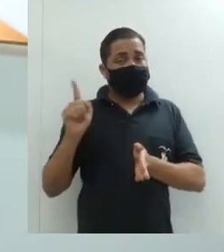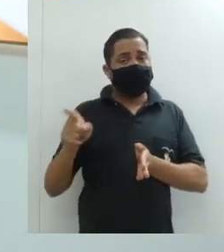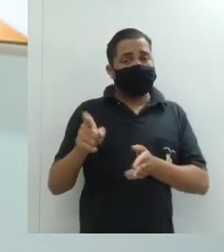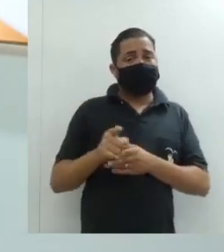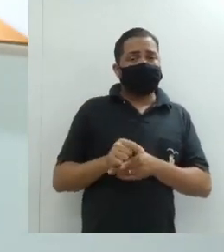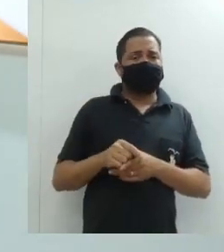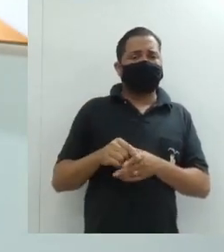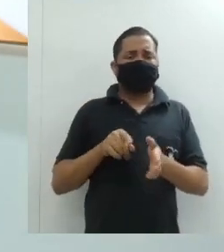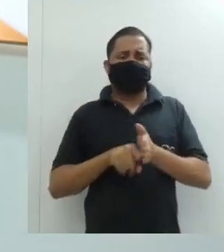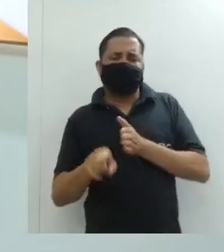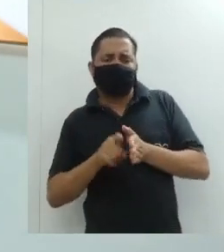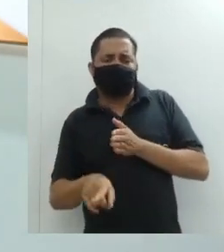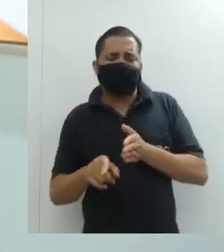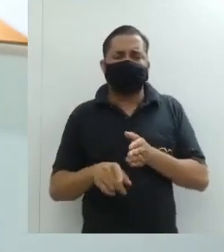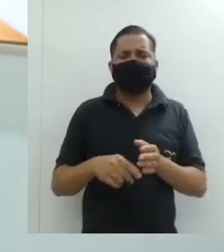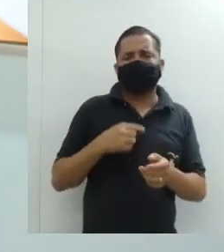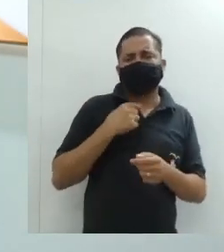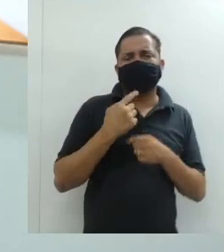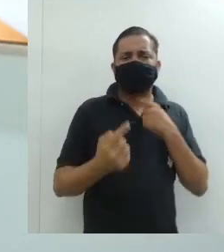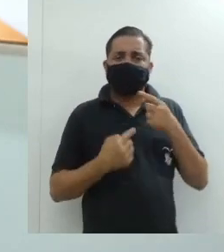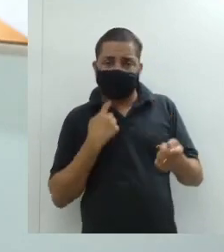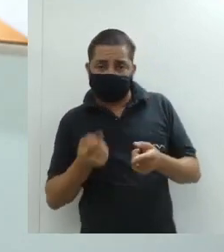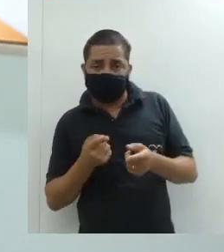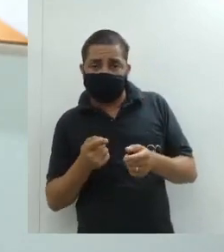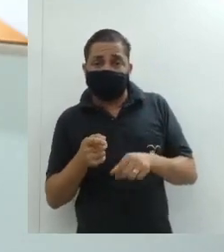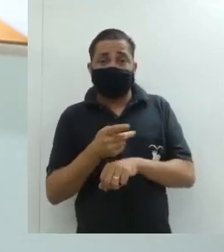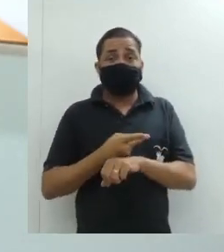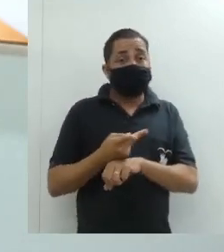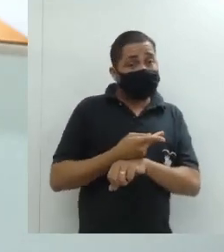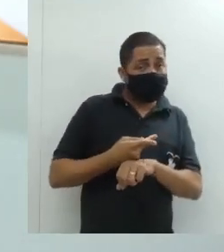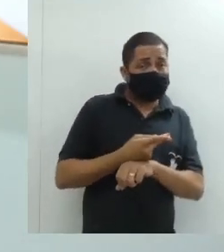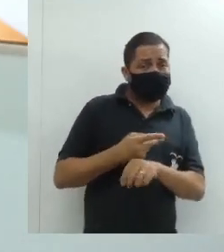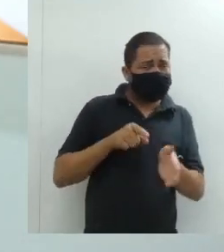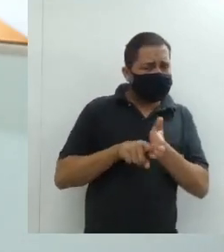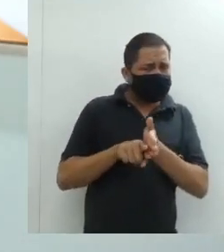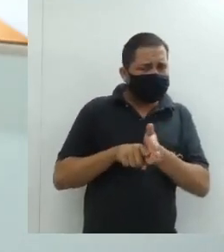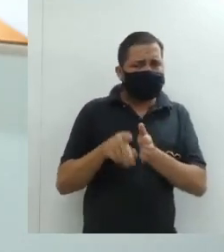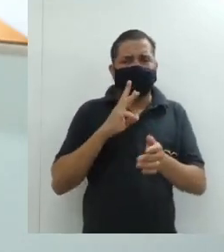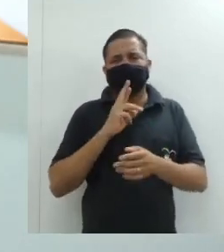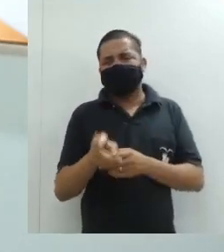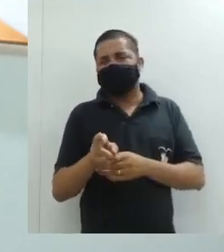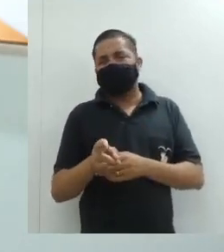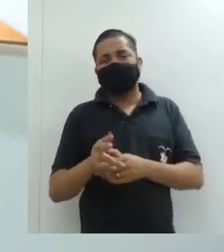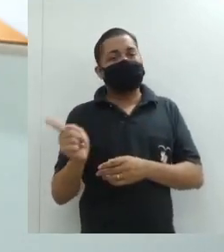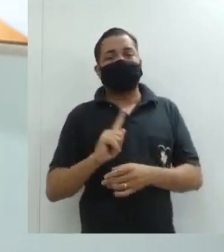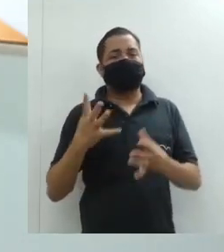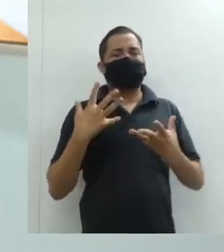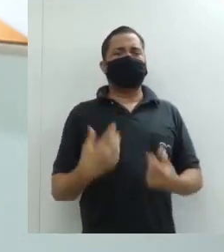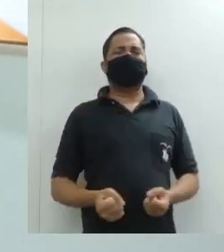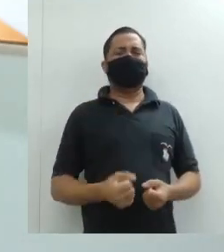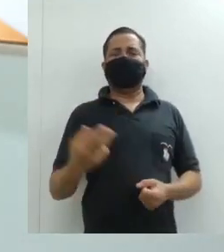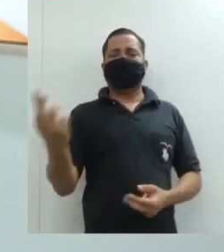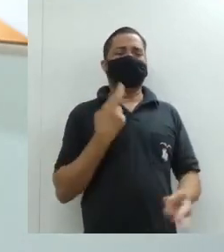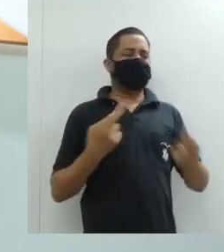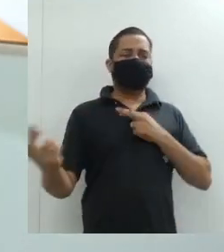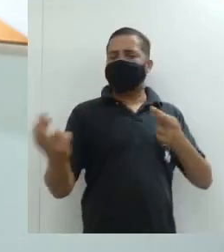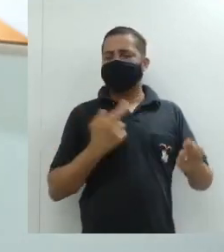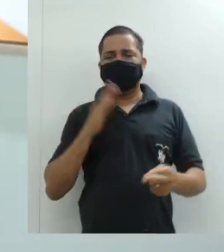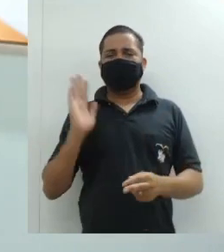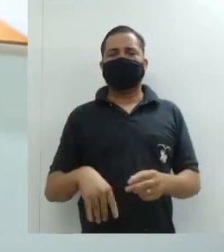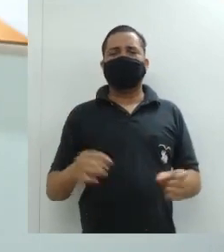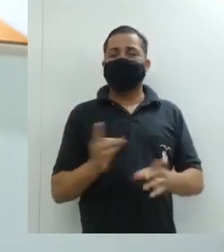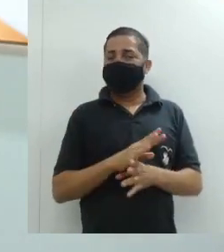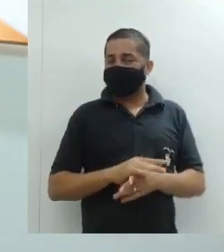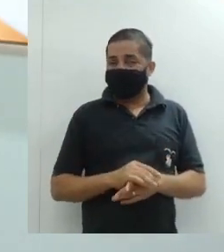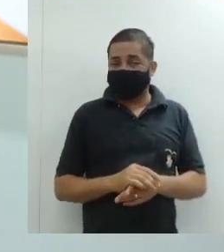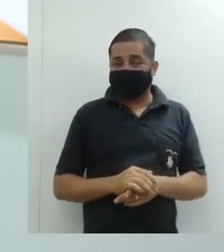questiona, aquele que duvida, aquele que busca a resposta, é aquele que não aceita plenamente o quê? As respostas prontas. Lembrem